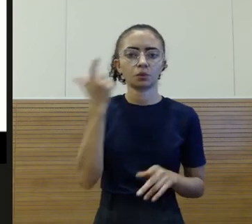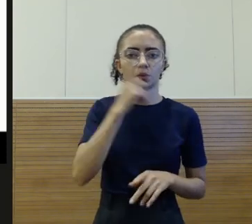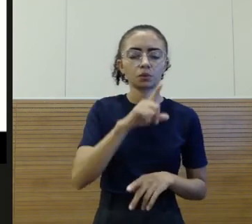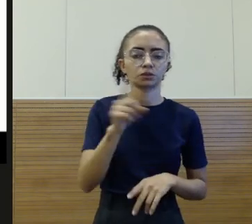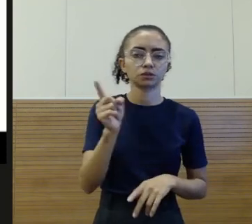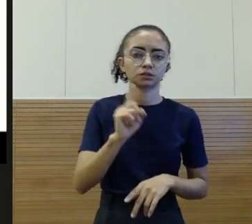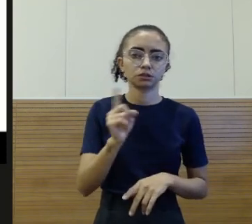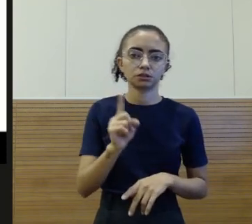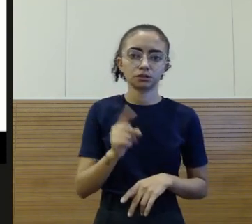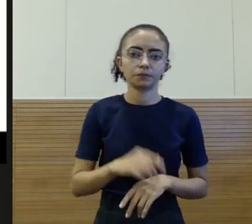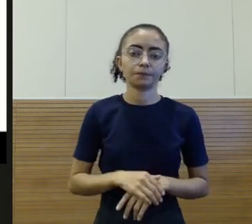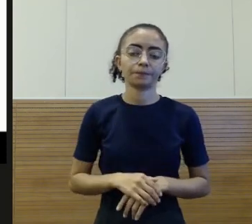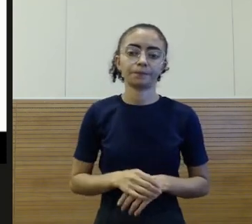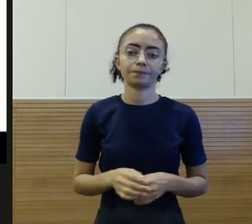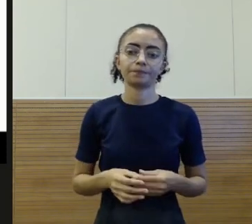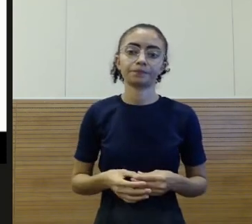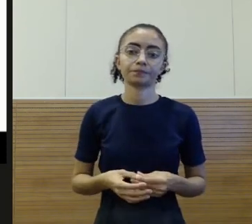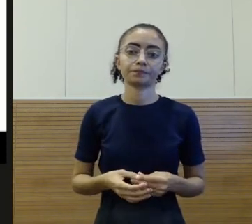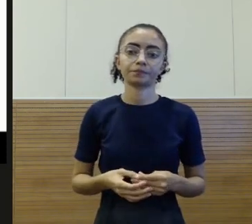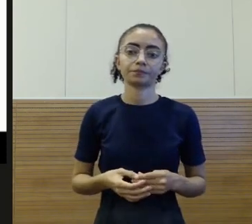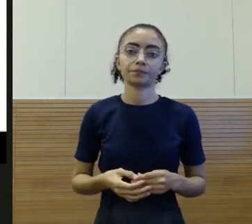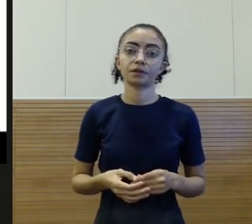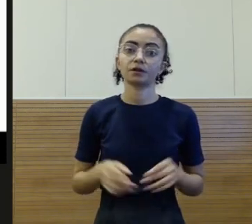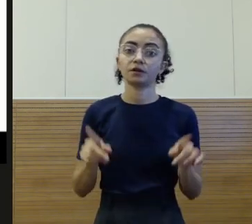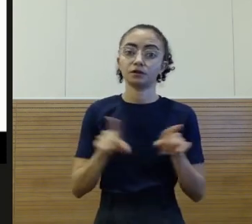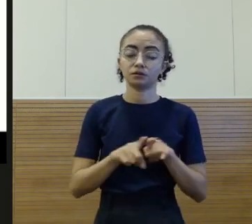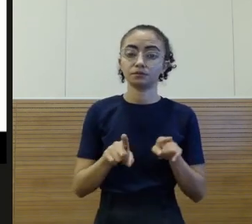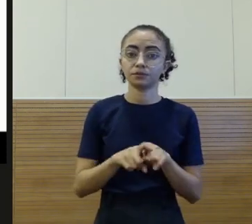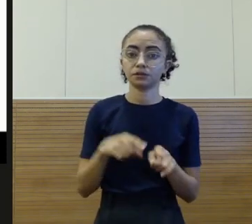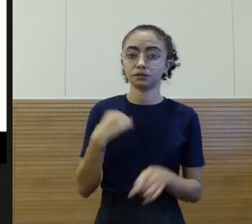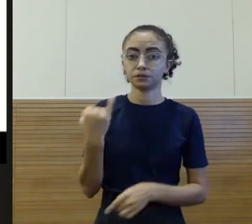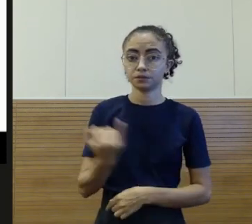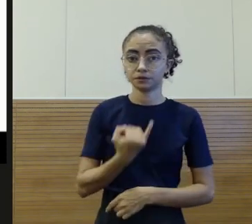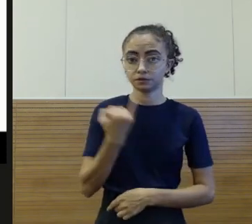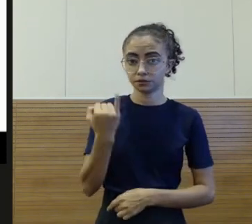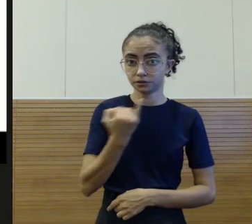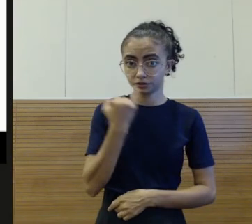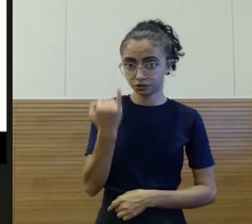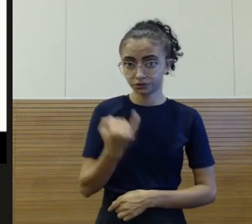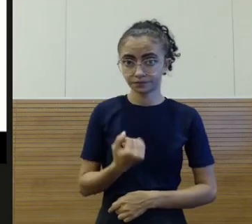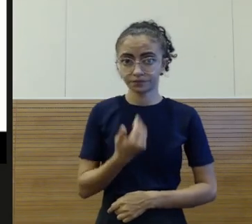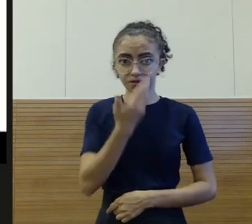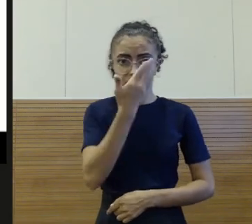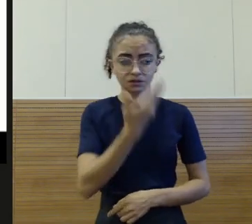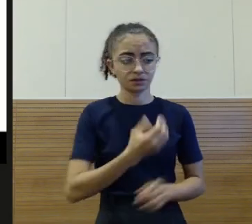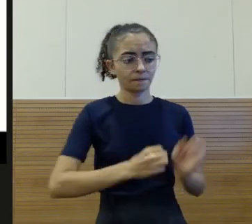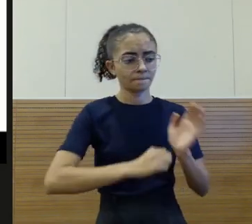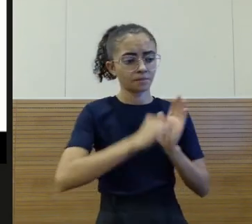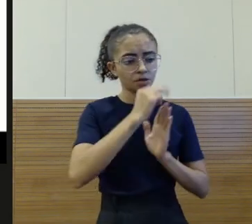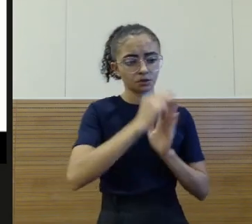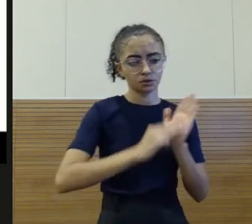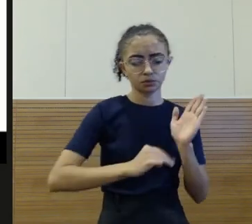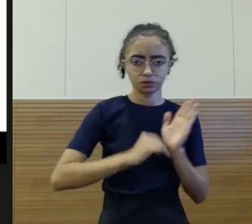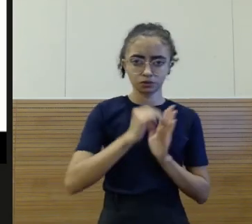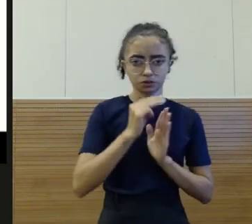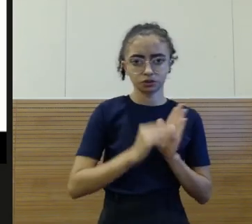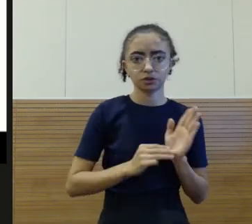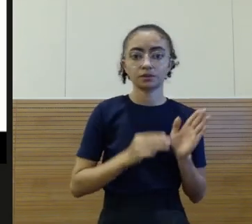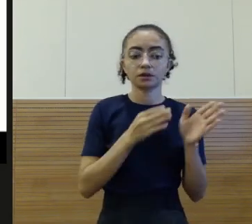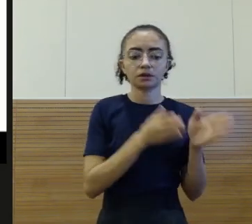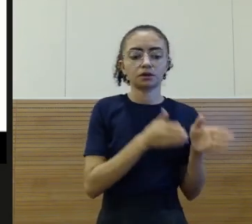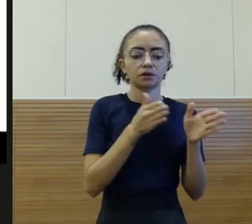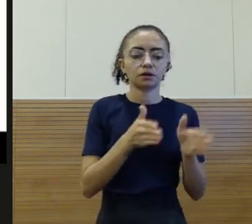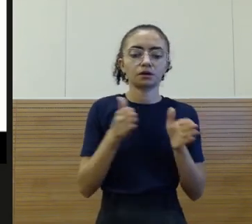coisas que identificamos. E algo importante é que não estamos dizendo que esta é a metodologia, mas para ficar, cada uma das etapas estamos